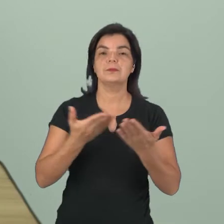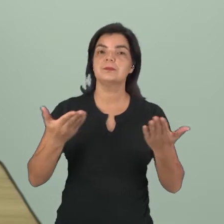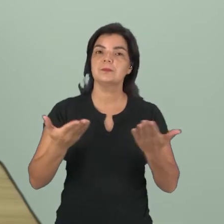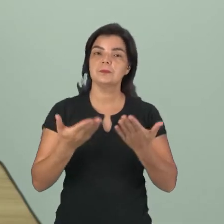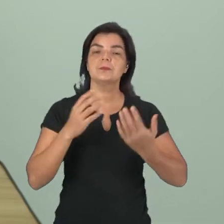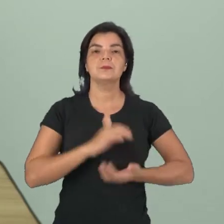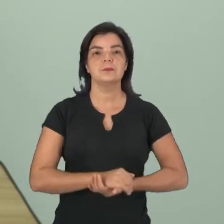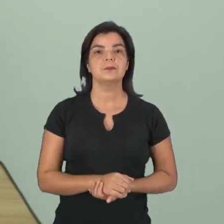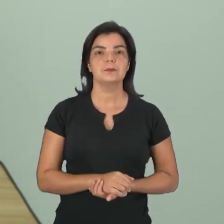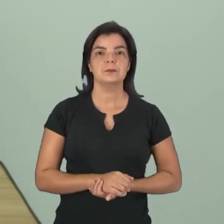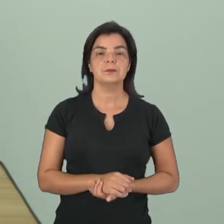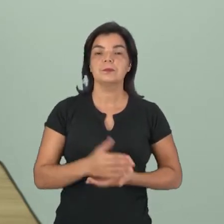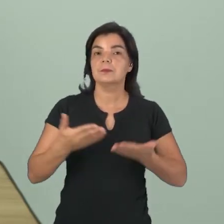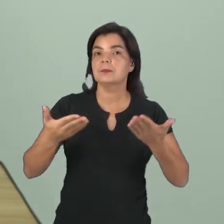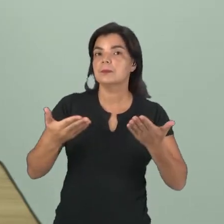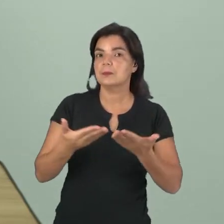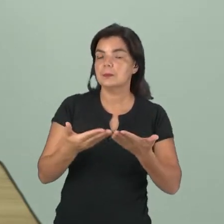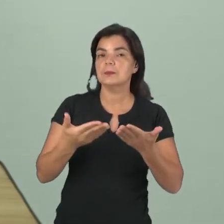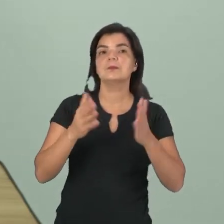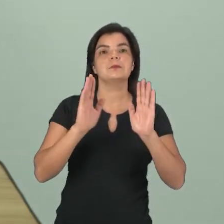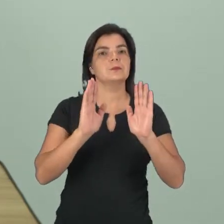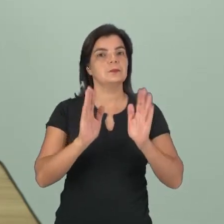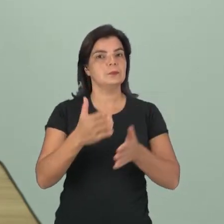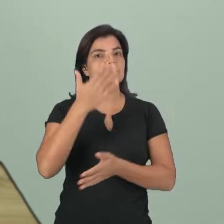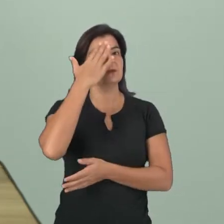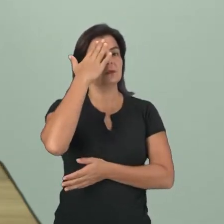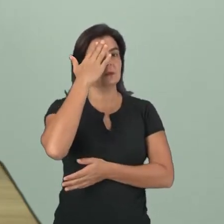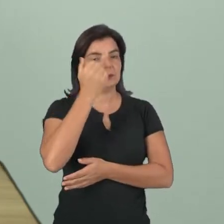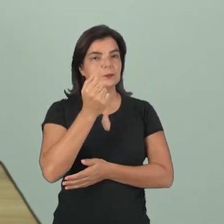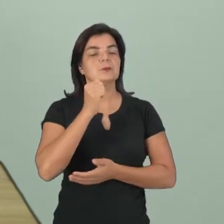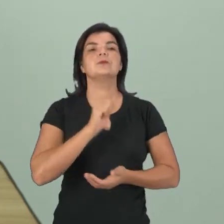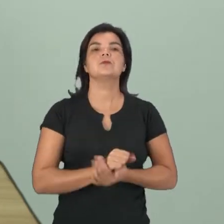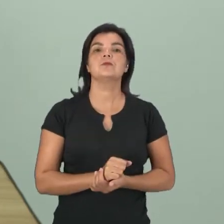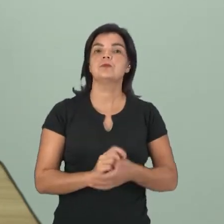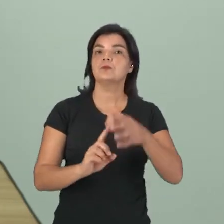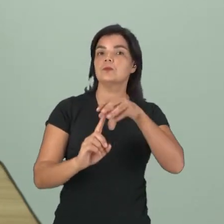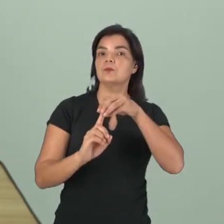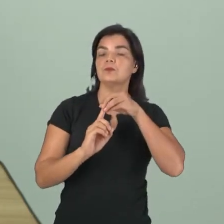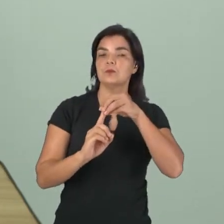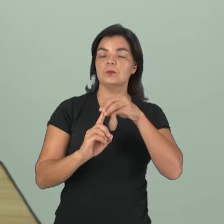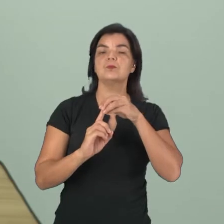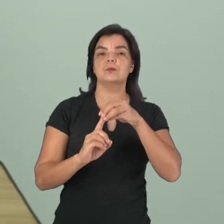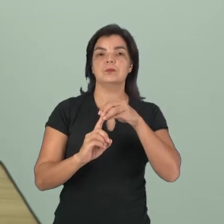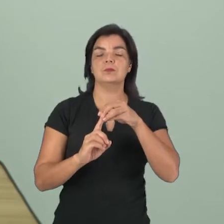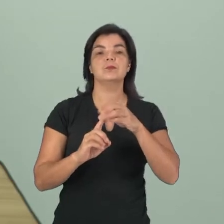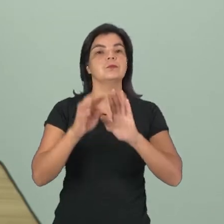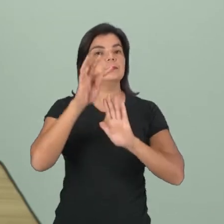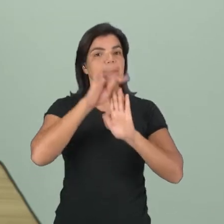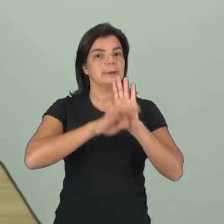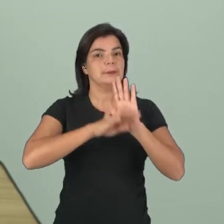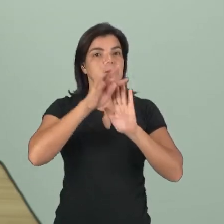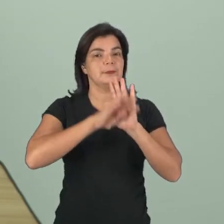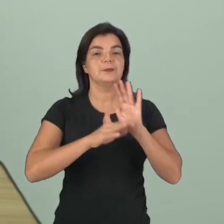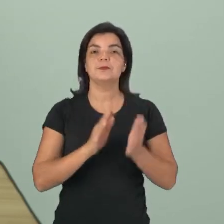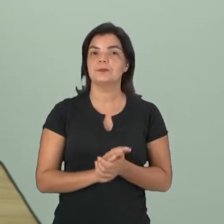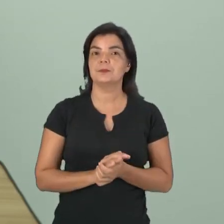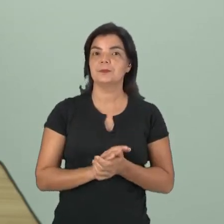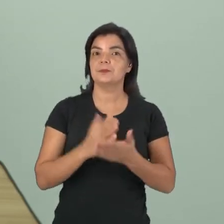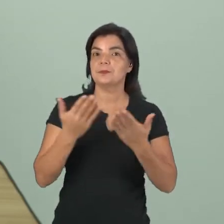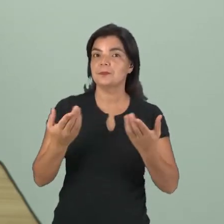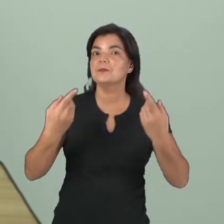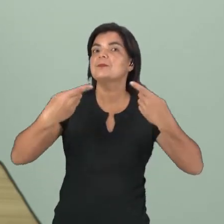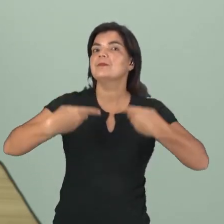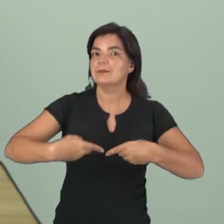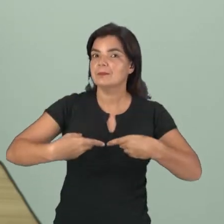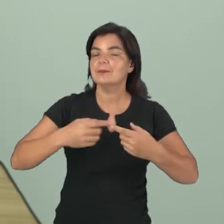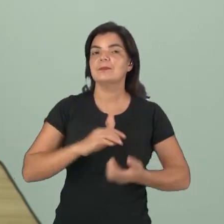hoje. Agora que nós já sabemos a finalidade de muitos textos, vamos para um